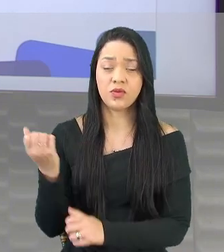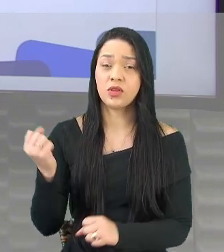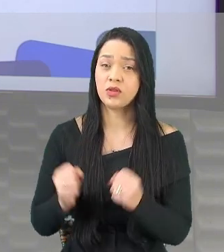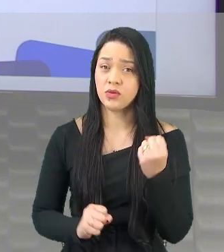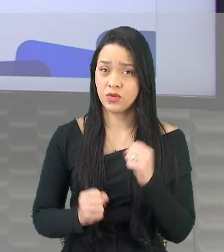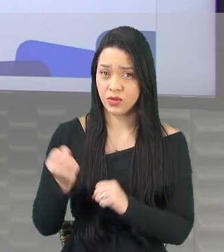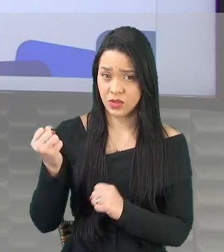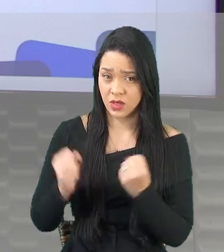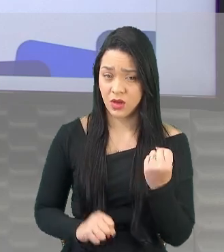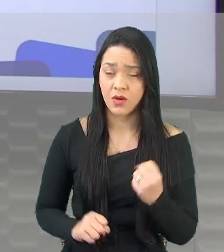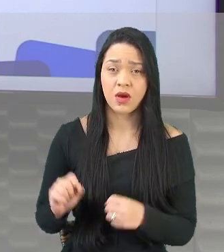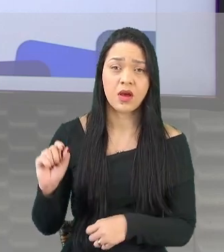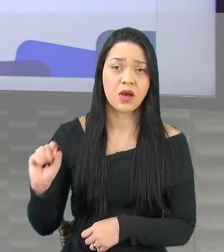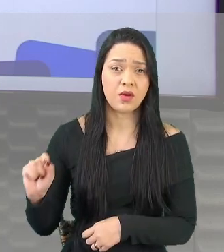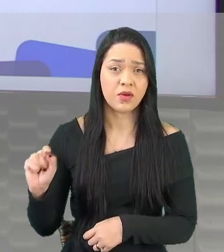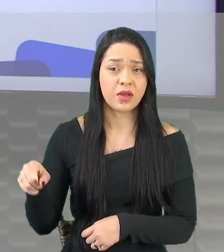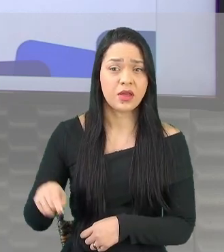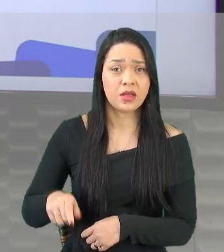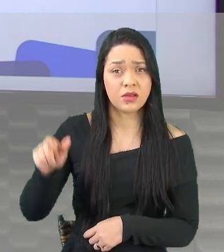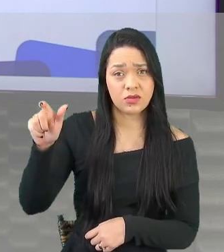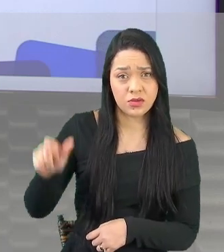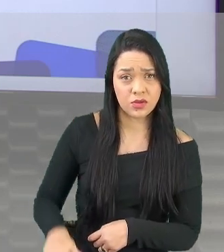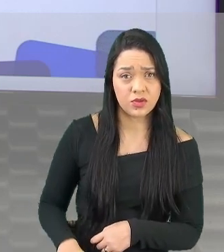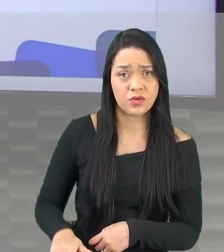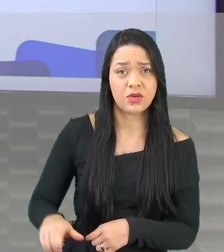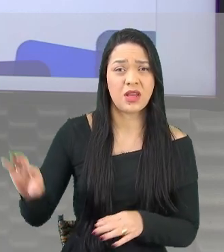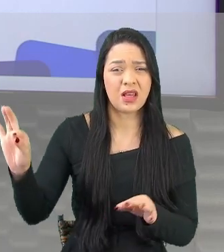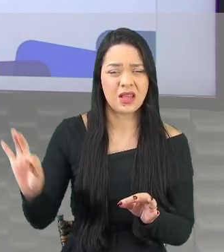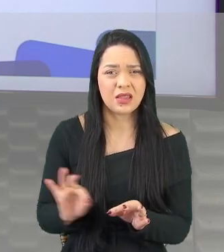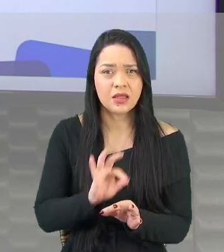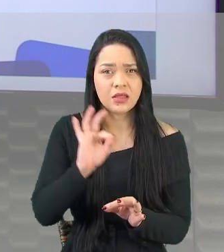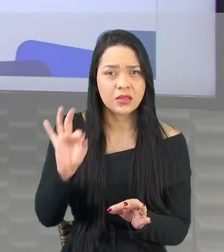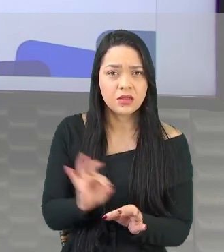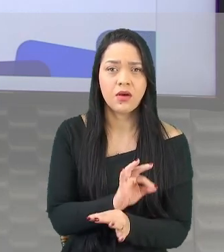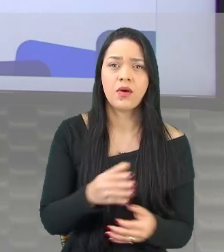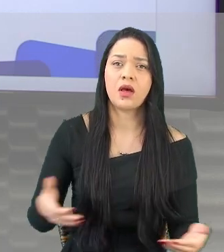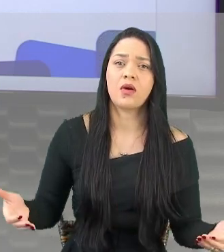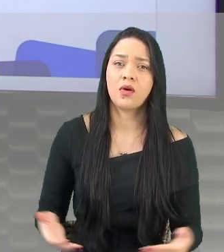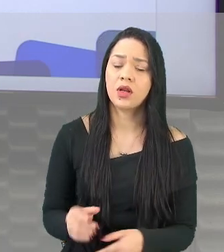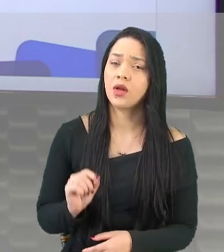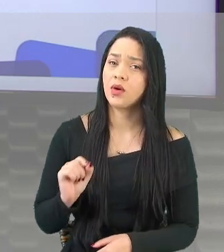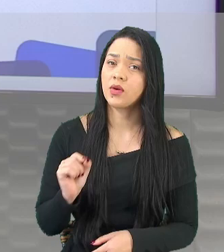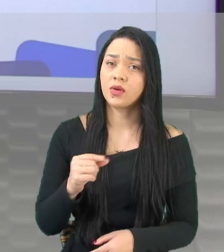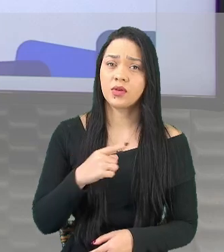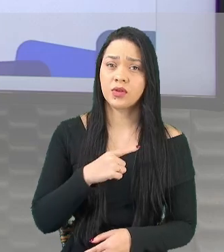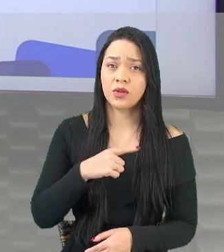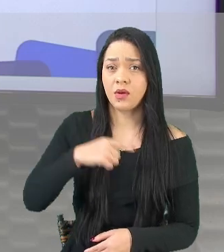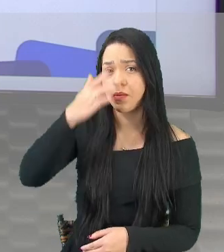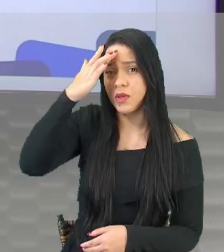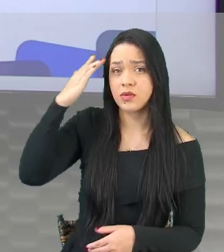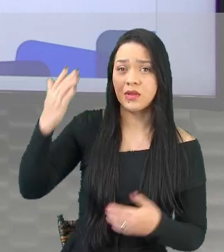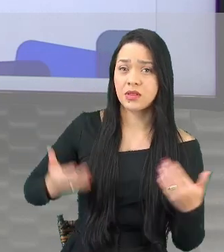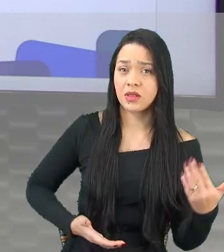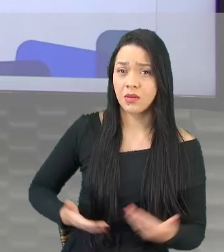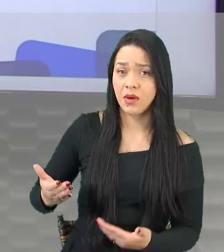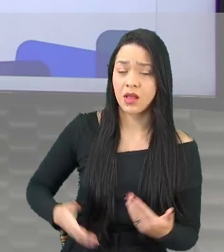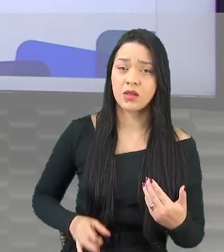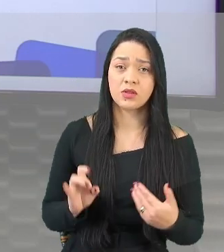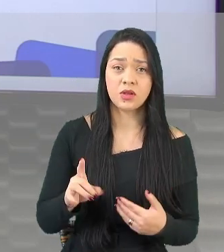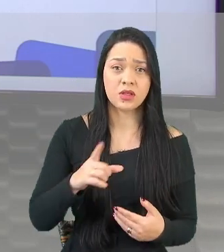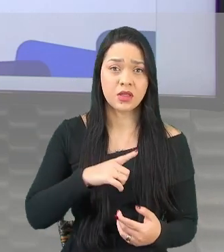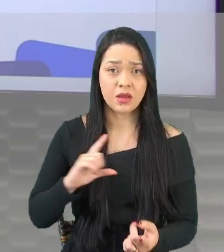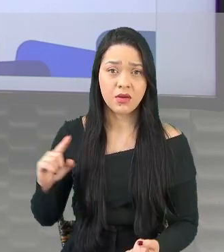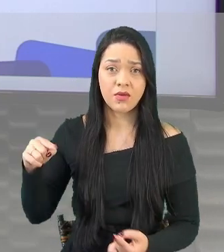ele passe agora a ser um operário, e ele só tem a sua força de trabalho para vender. O seu tempo ele não